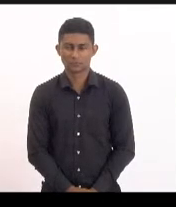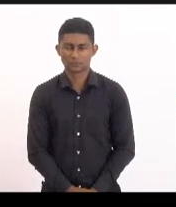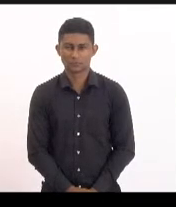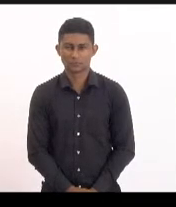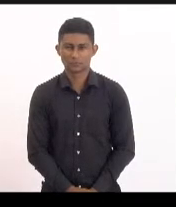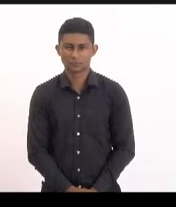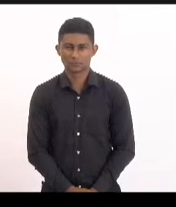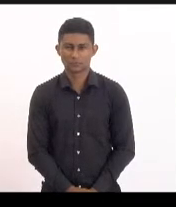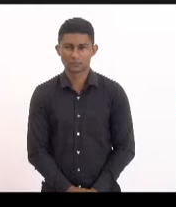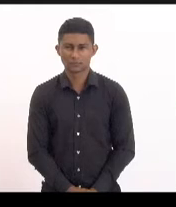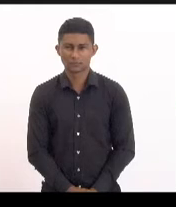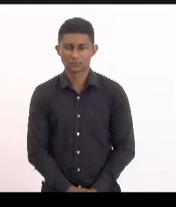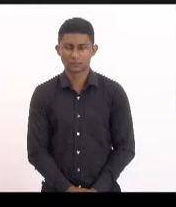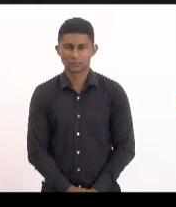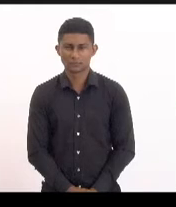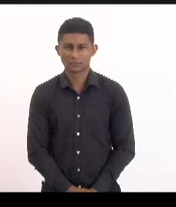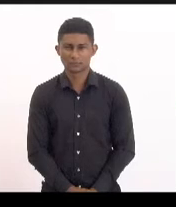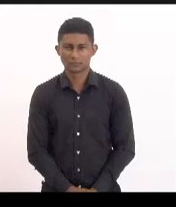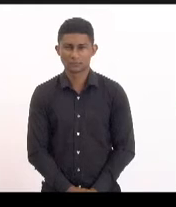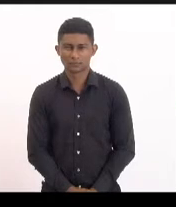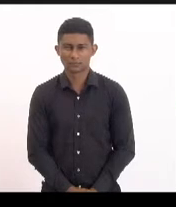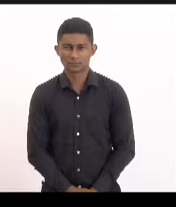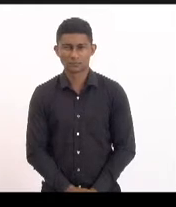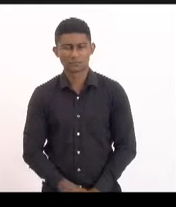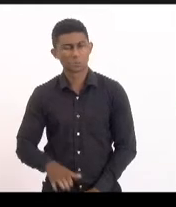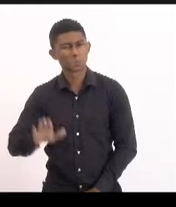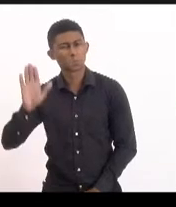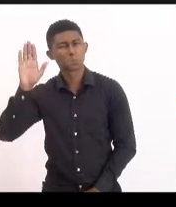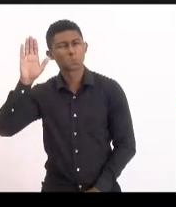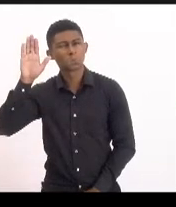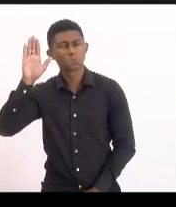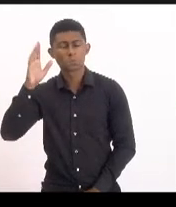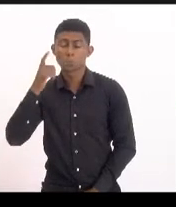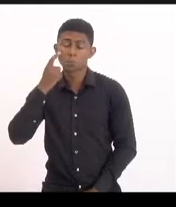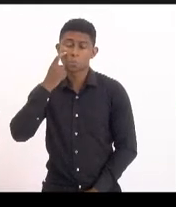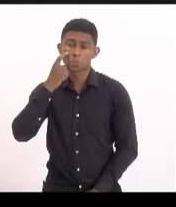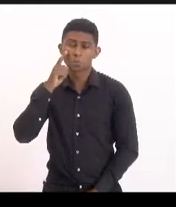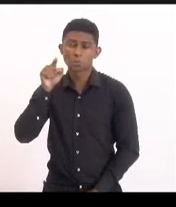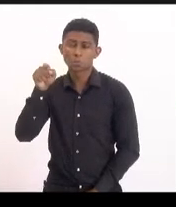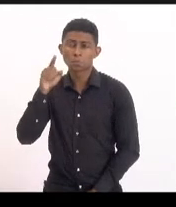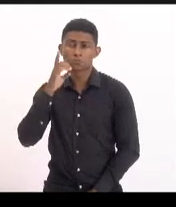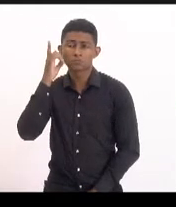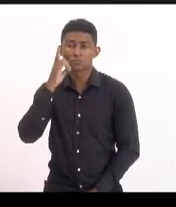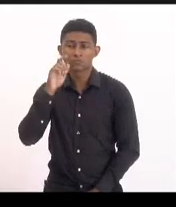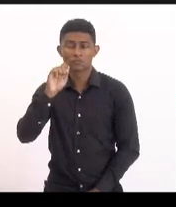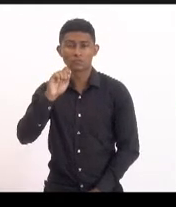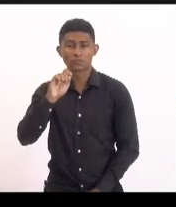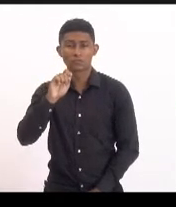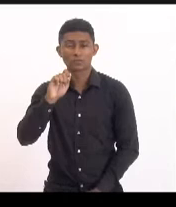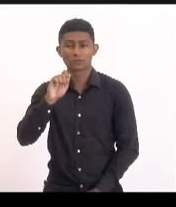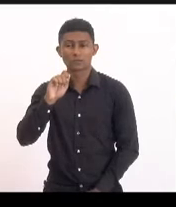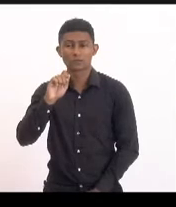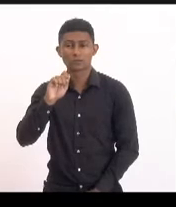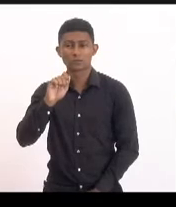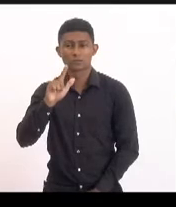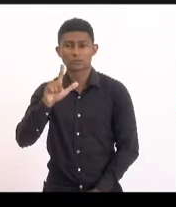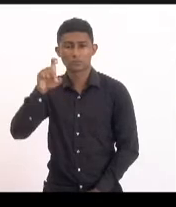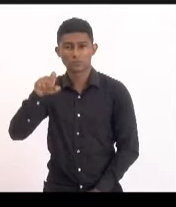Alexandre, senhor presidente, aproveitando que o deputado Alexandre está com dificuldade. A excelência quer